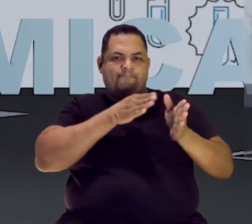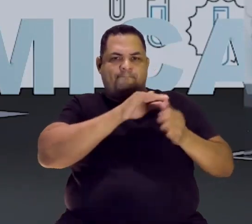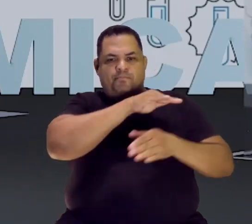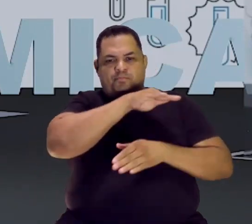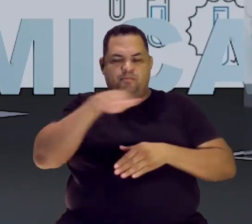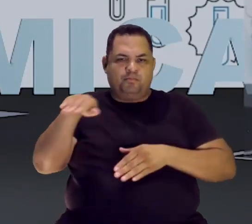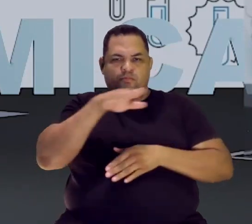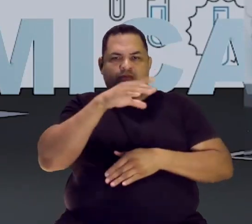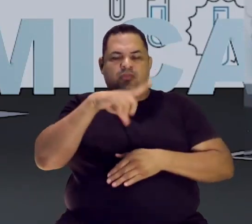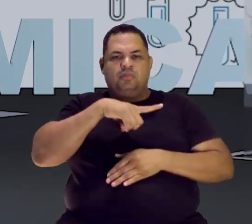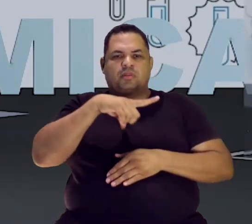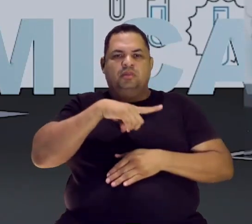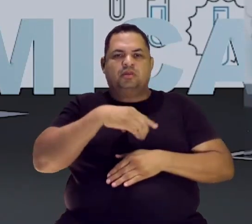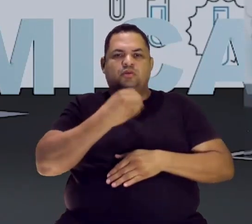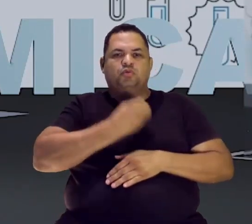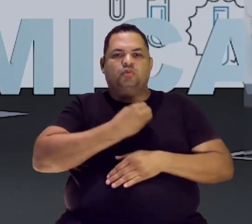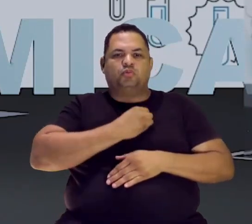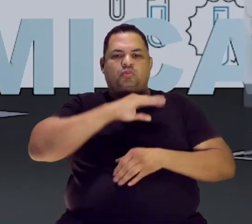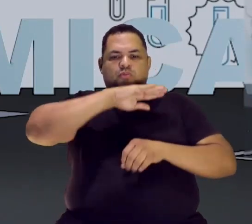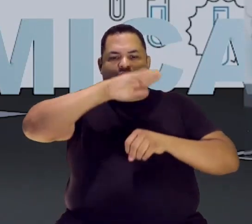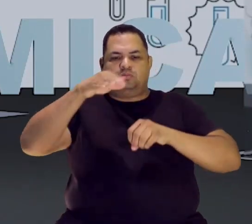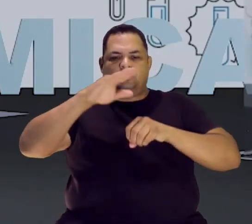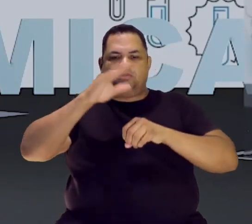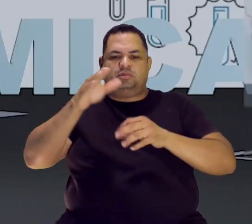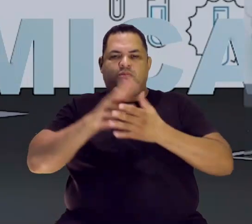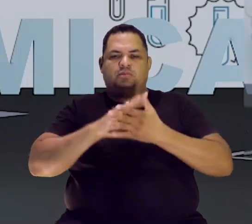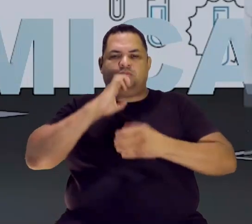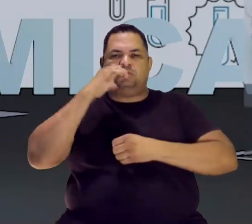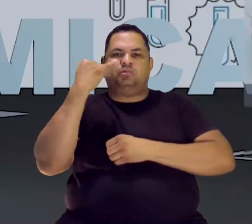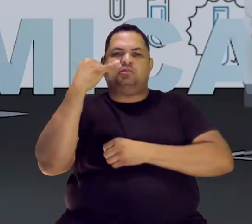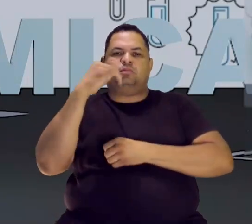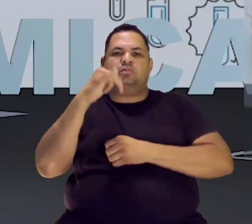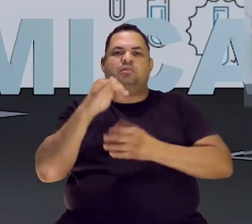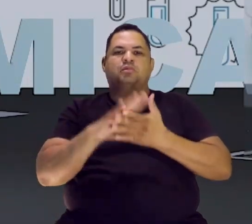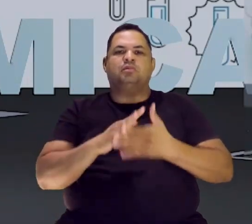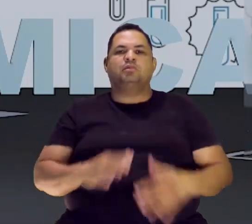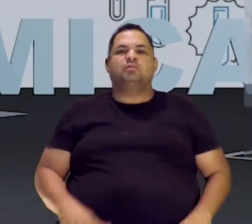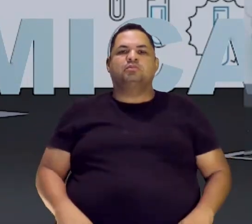têm o mesmo número de camadas eletrônicas. Obrigado por ter